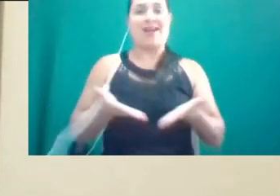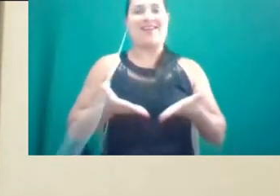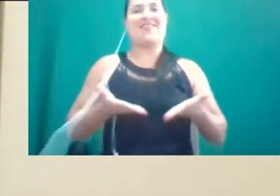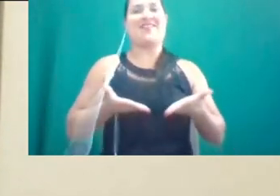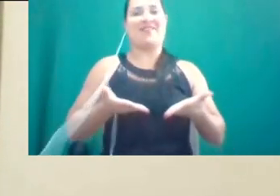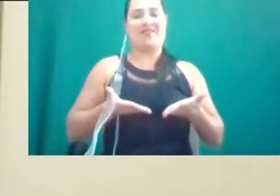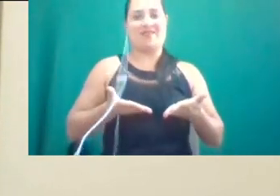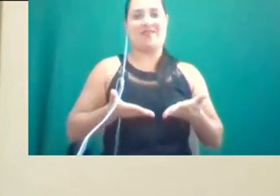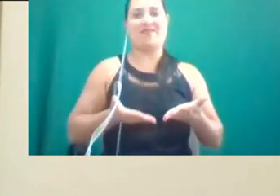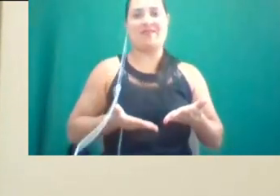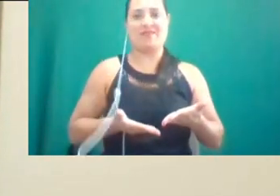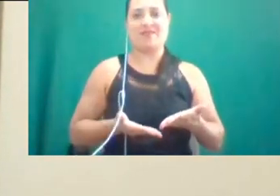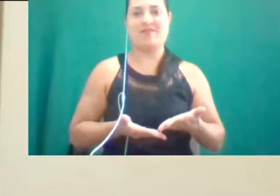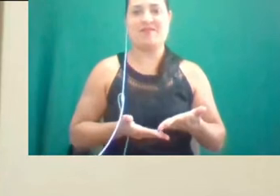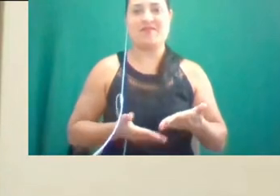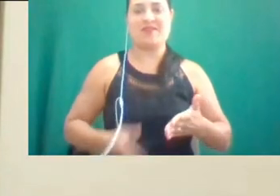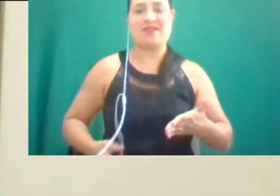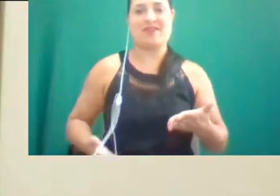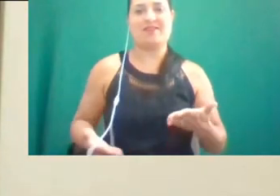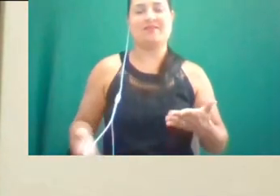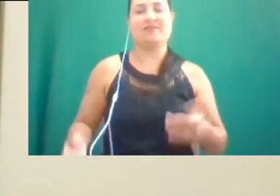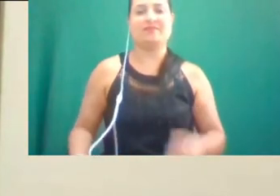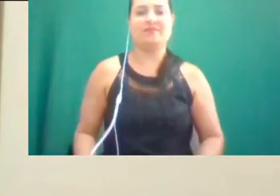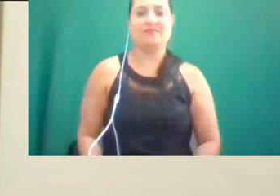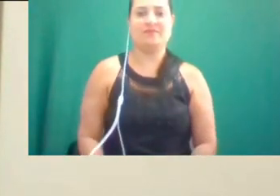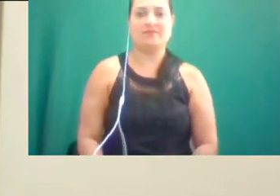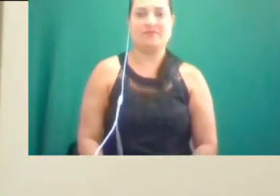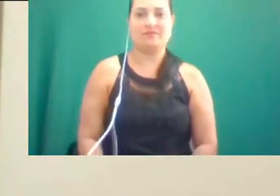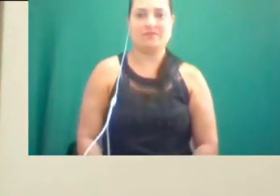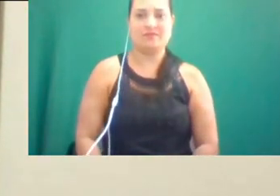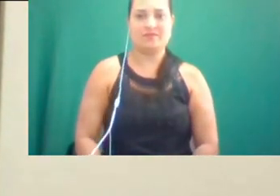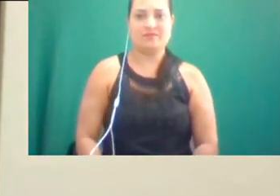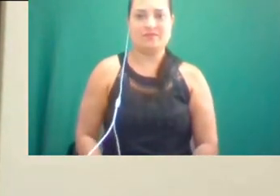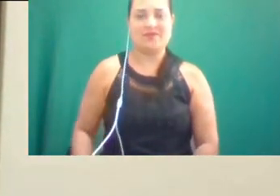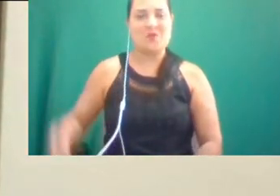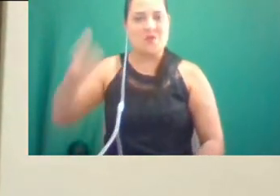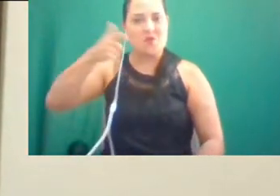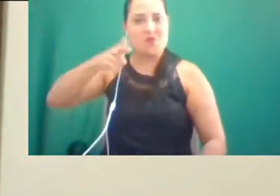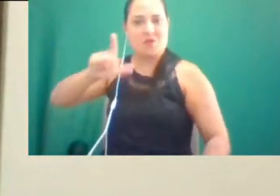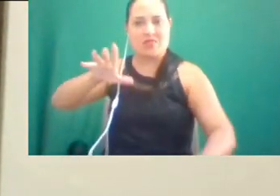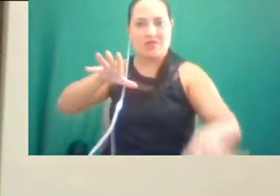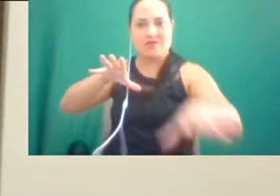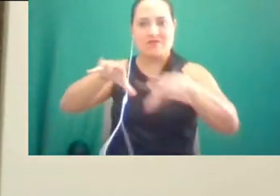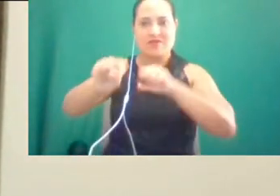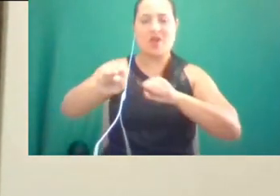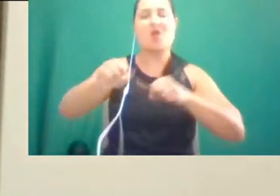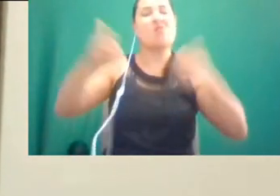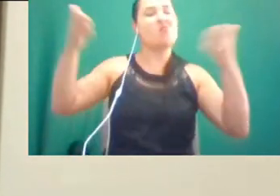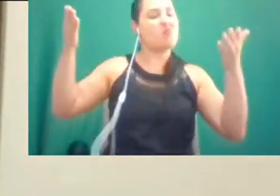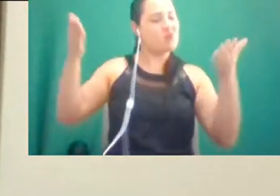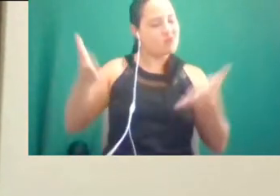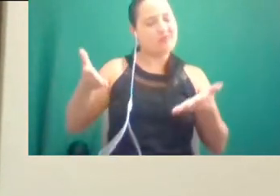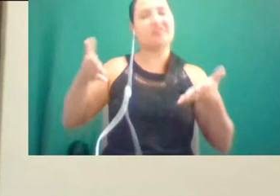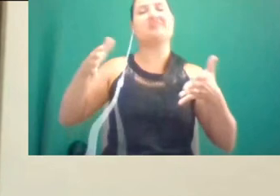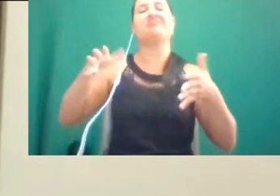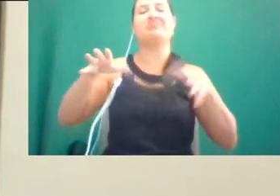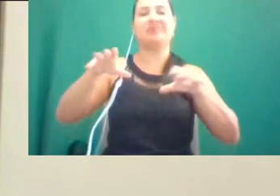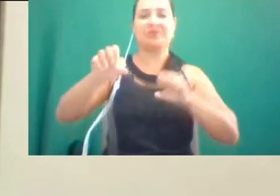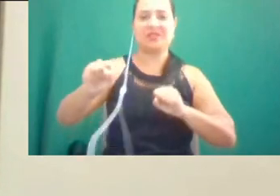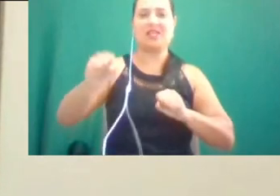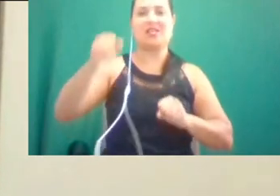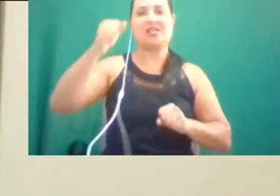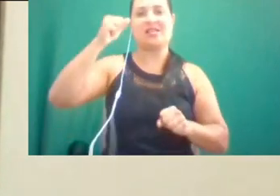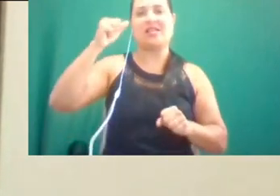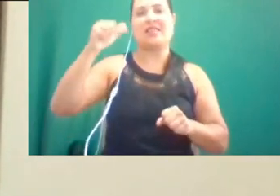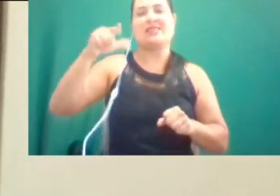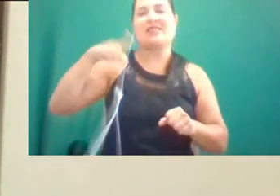aqui, mesmo atrasado ou não, você é um guerreiro. Tá me entendendo? Gostaria de parabenizar todos, de todos